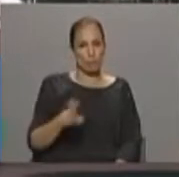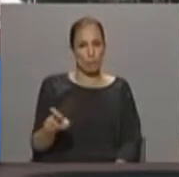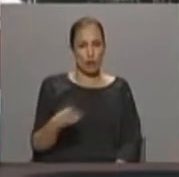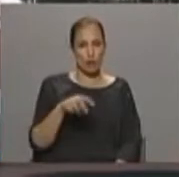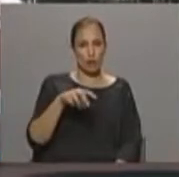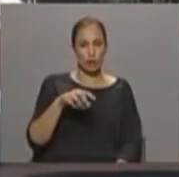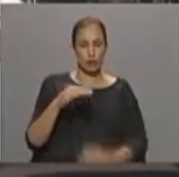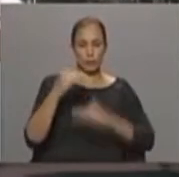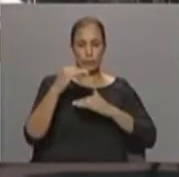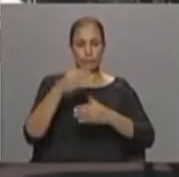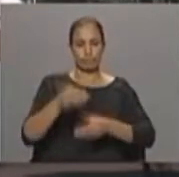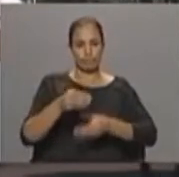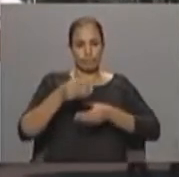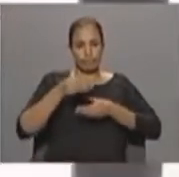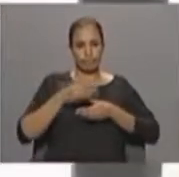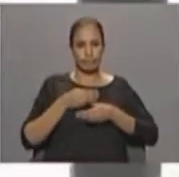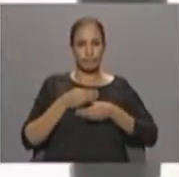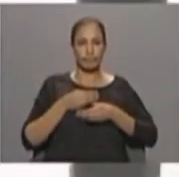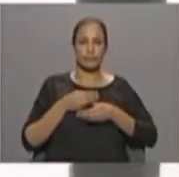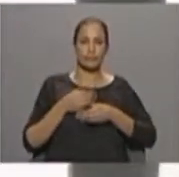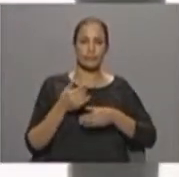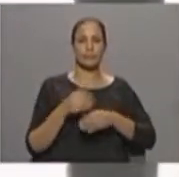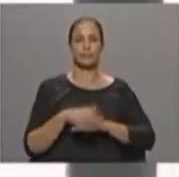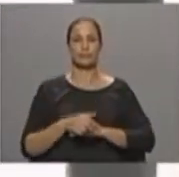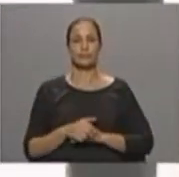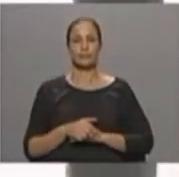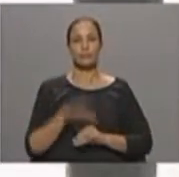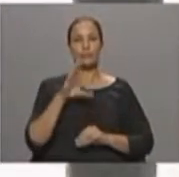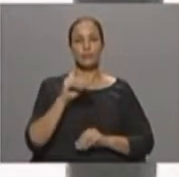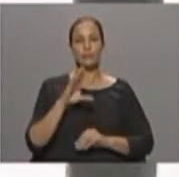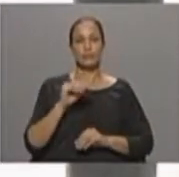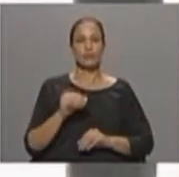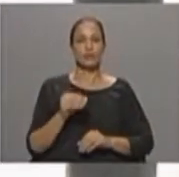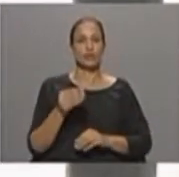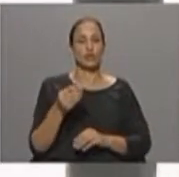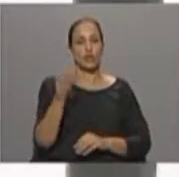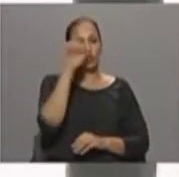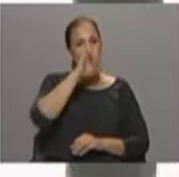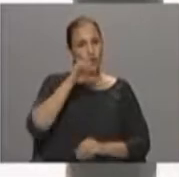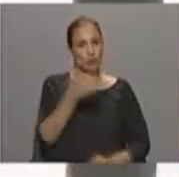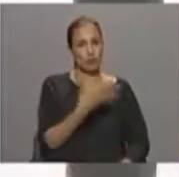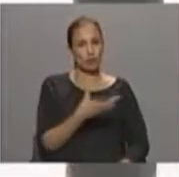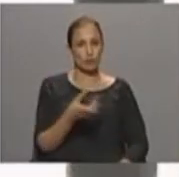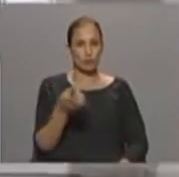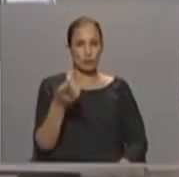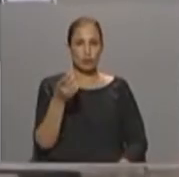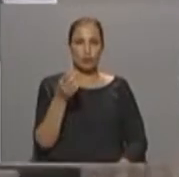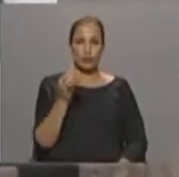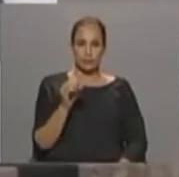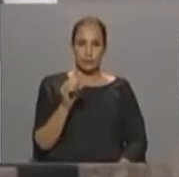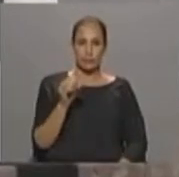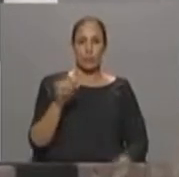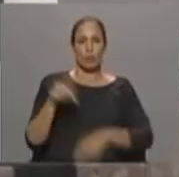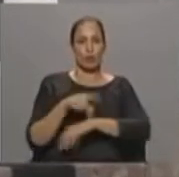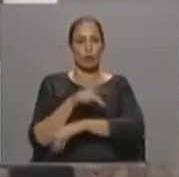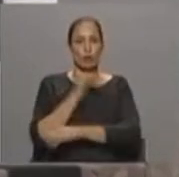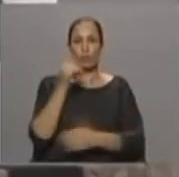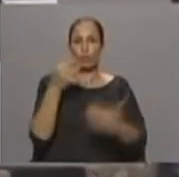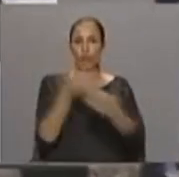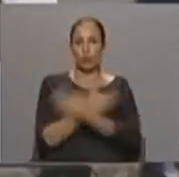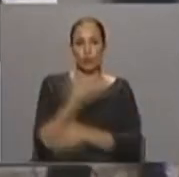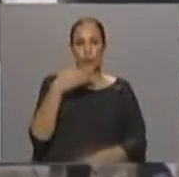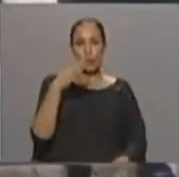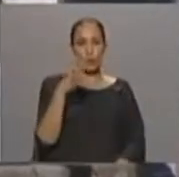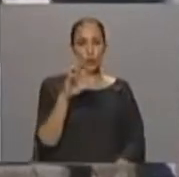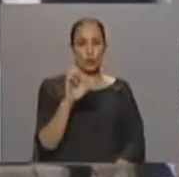Dom Jaime Garcia Goulart nasceu na Candelária do Pico a 10 de janeiro de 1908, vindo a falecer em Ponta Delgada em 1997, aos 89